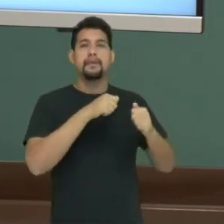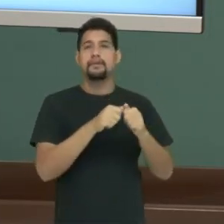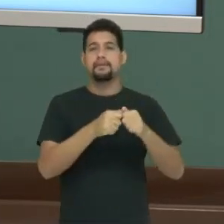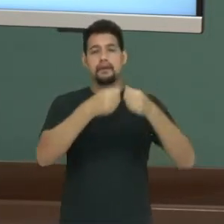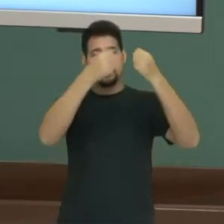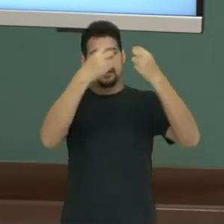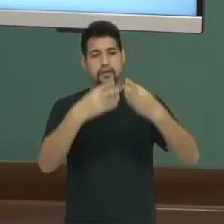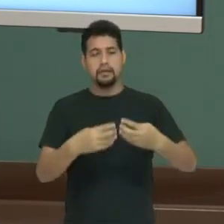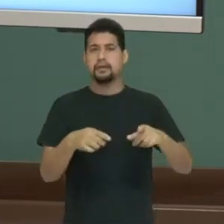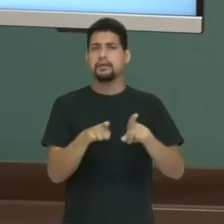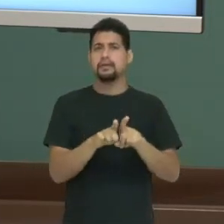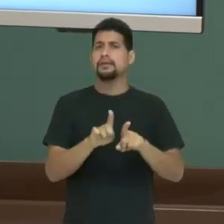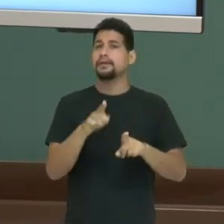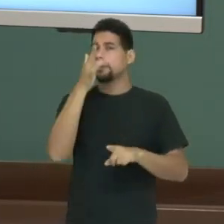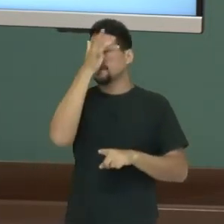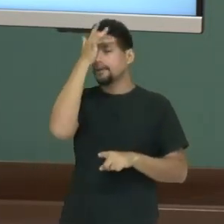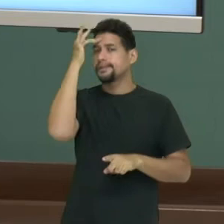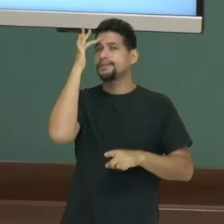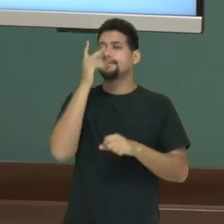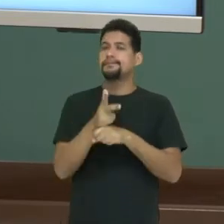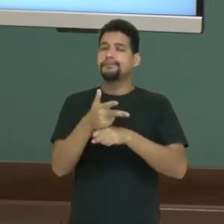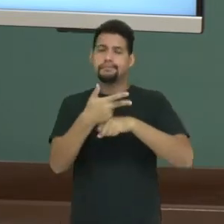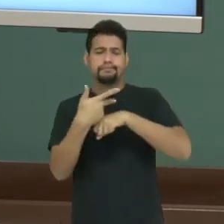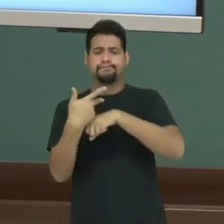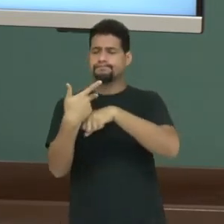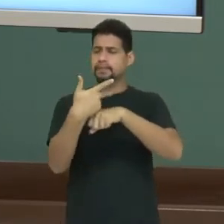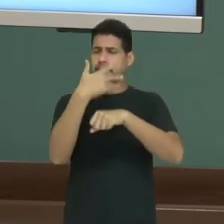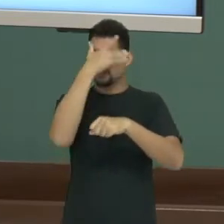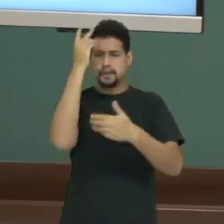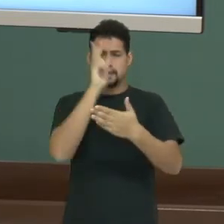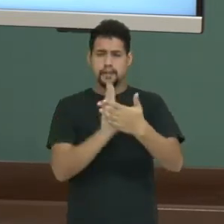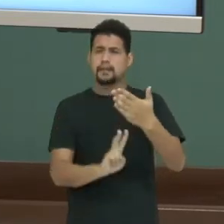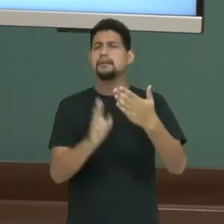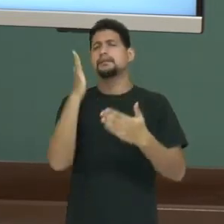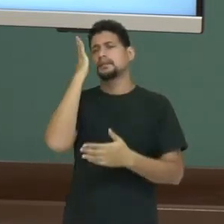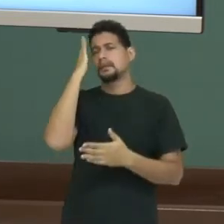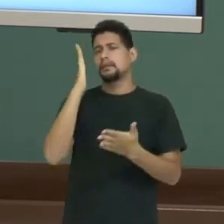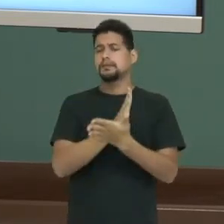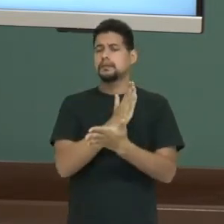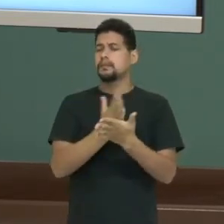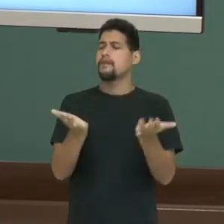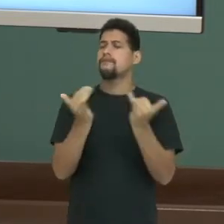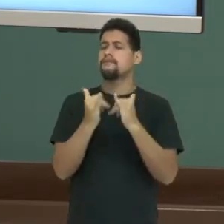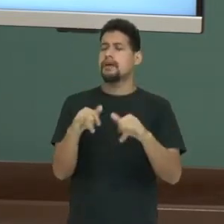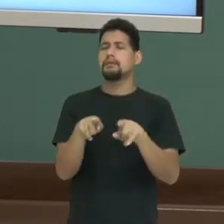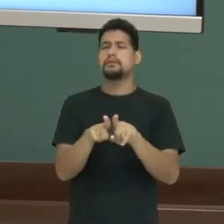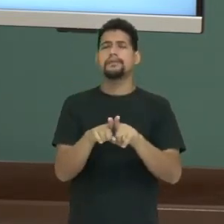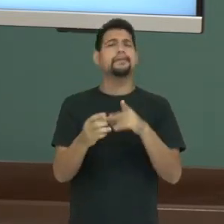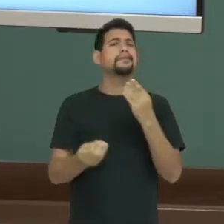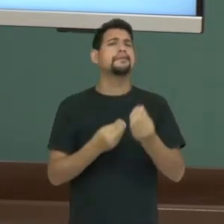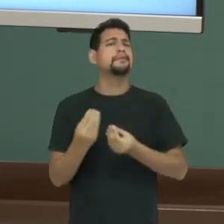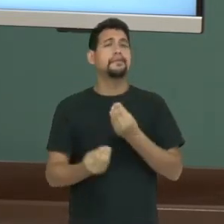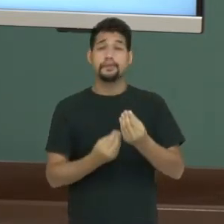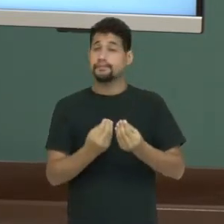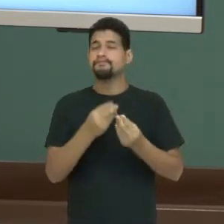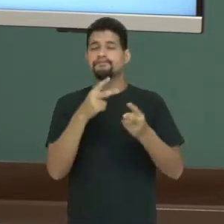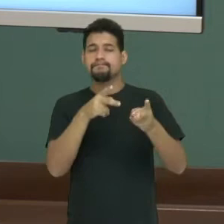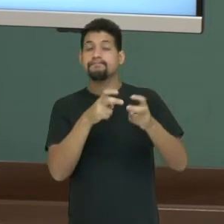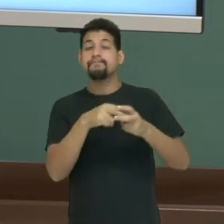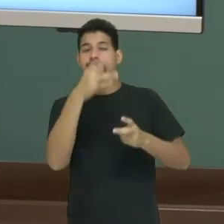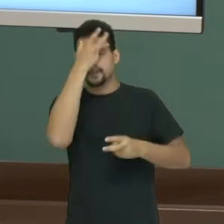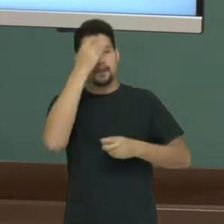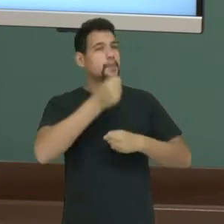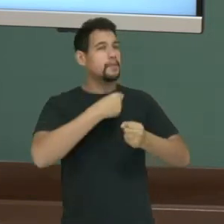para que o ouvinte, o espectador, o leitor saiba de algumas informações através do